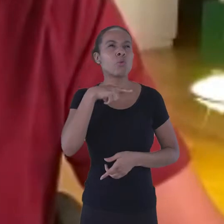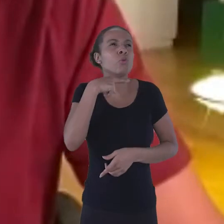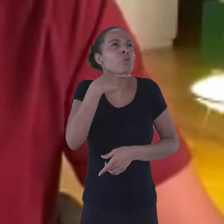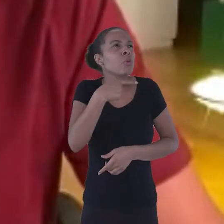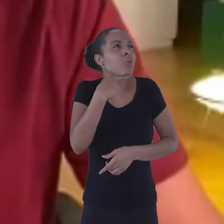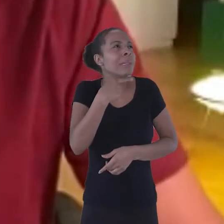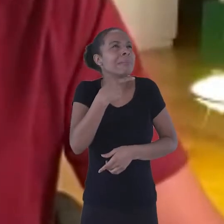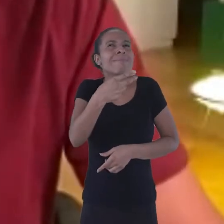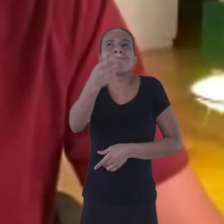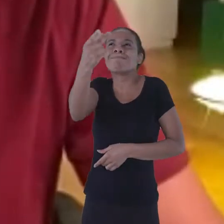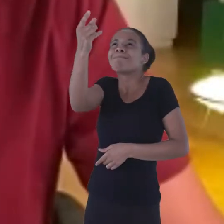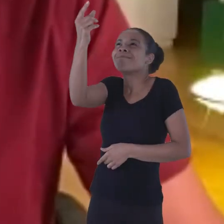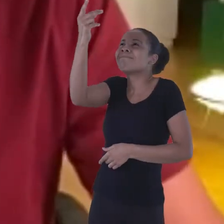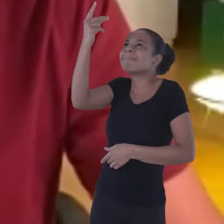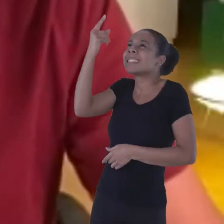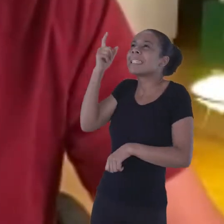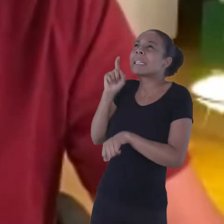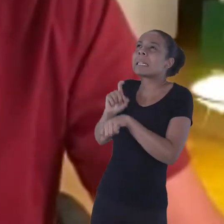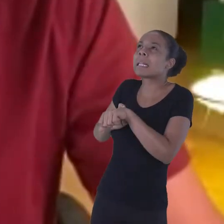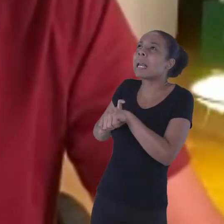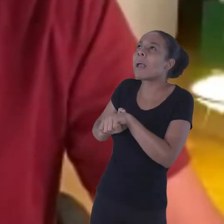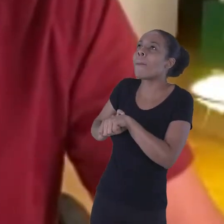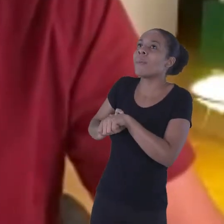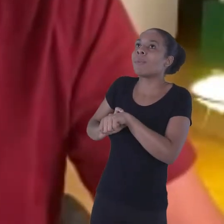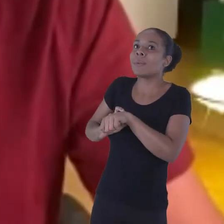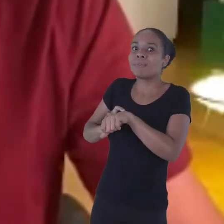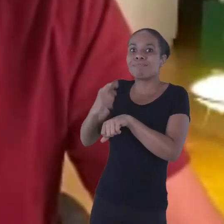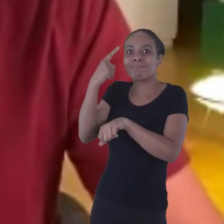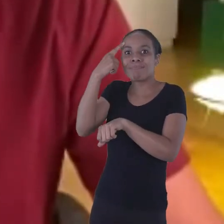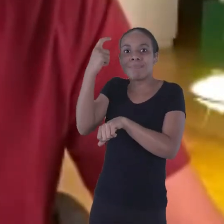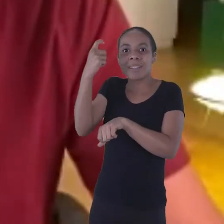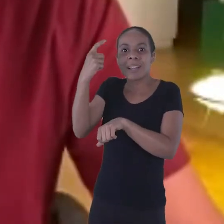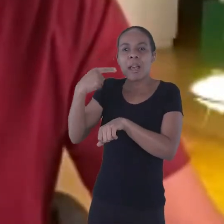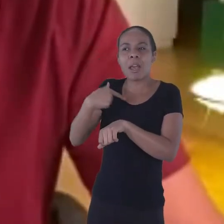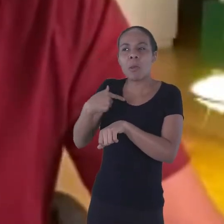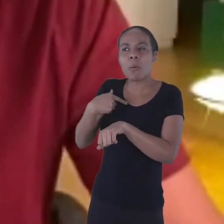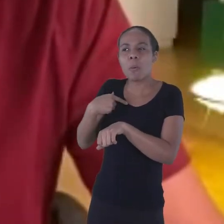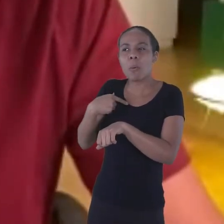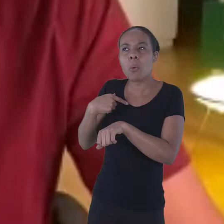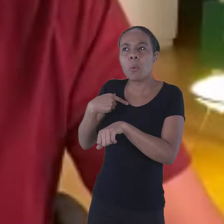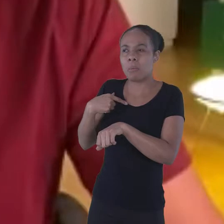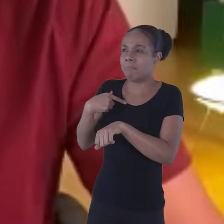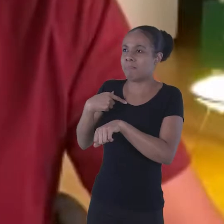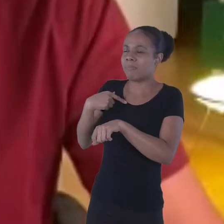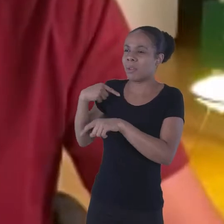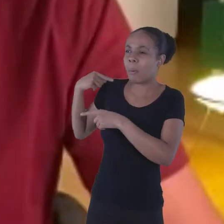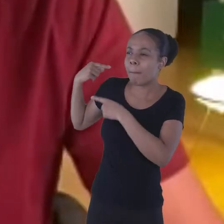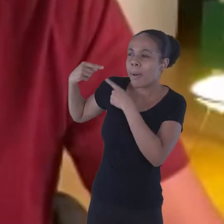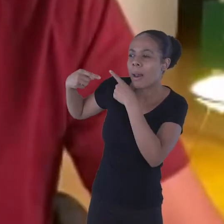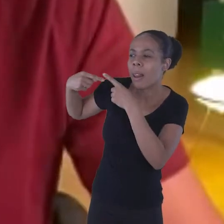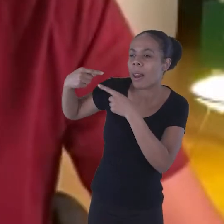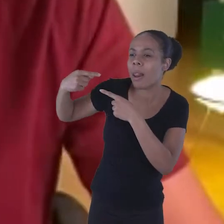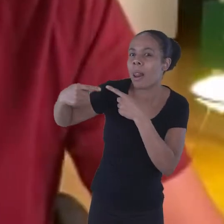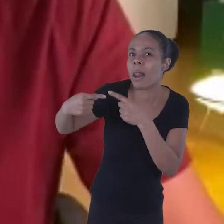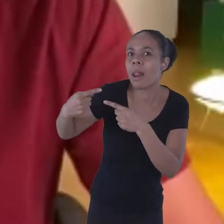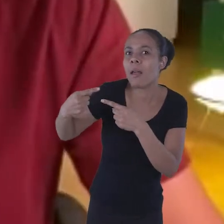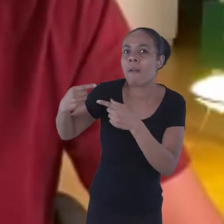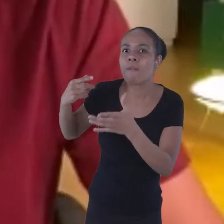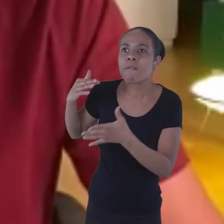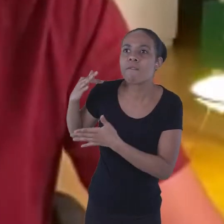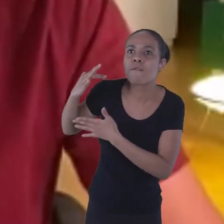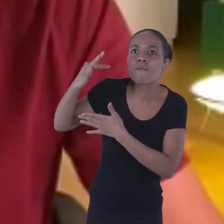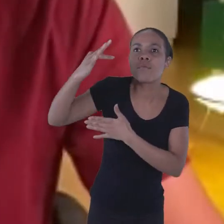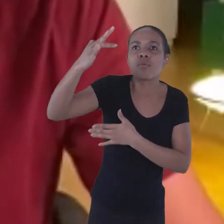muito antigo, o tataravô do meu passado, ou se eu vou ao encontro do futuro, bisneto do